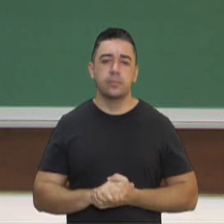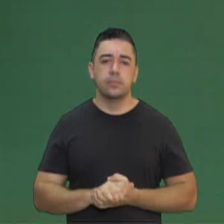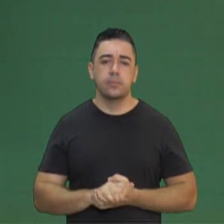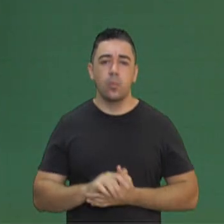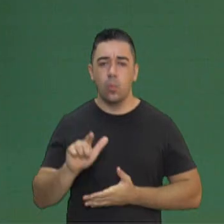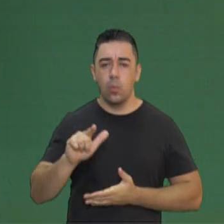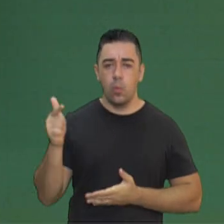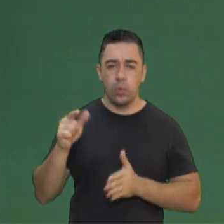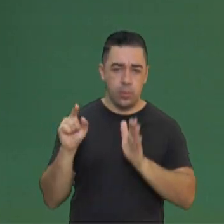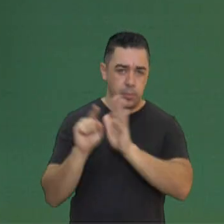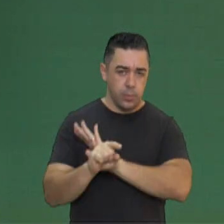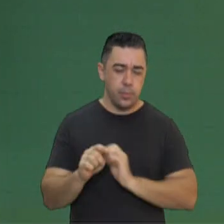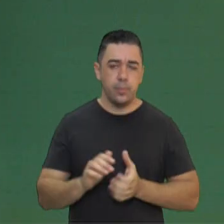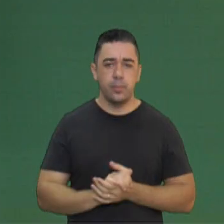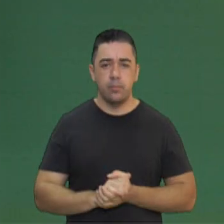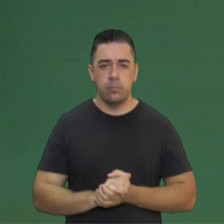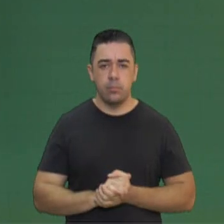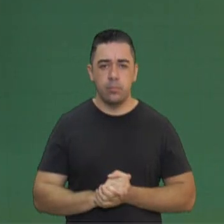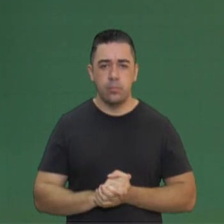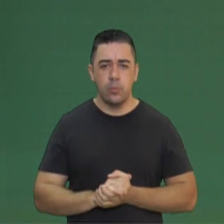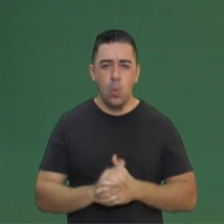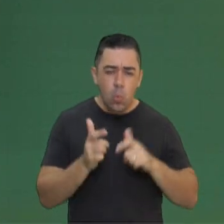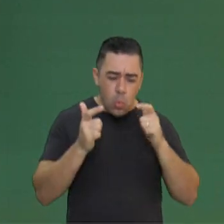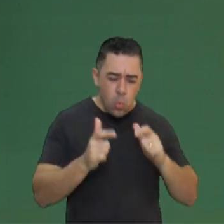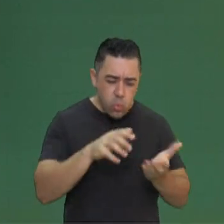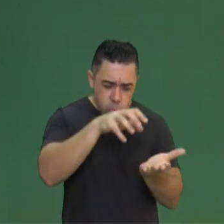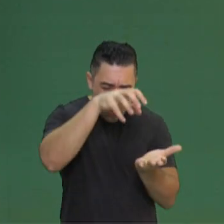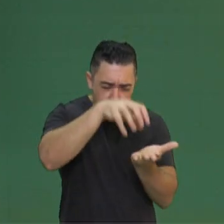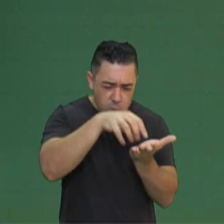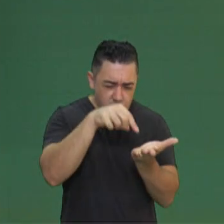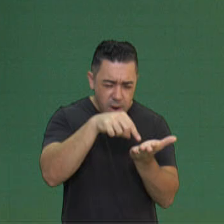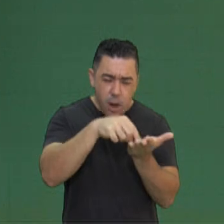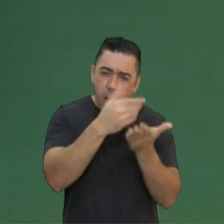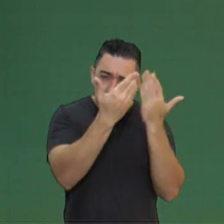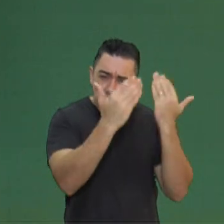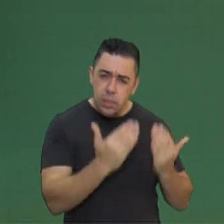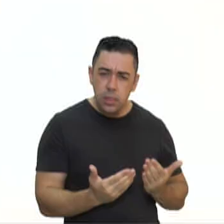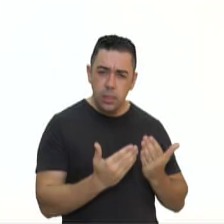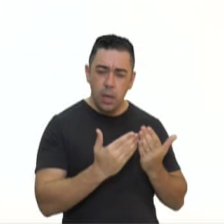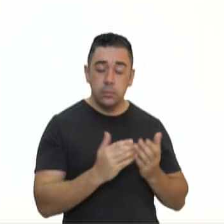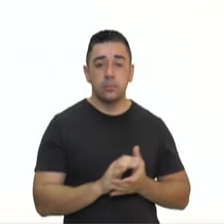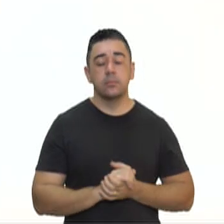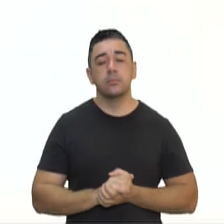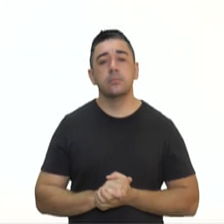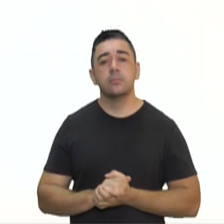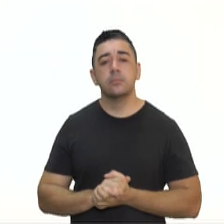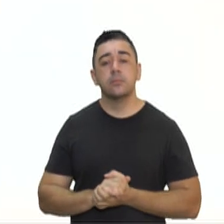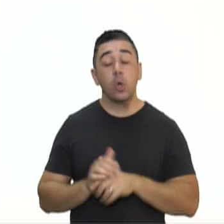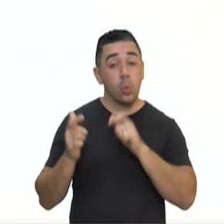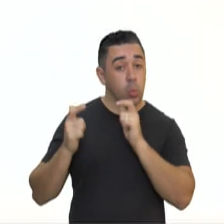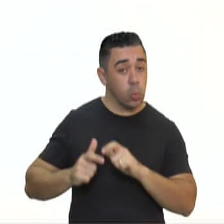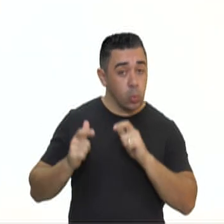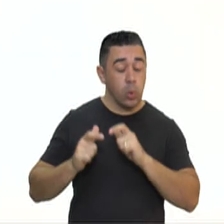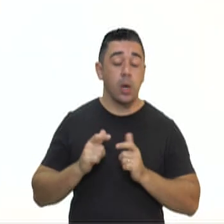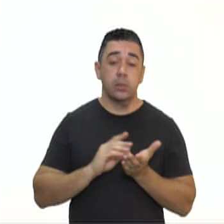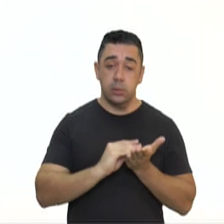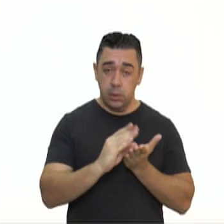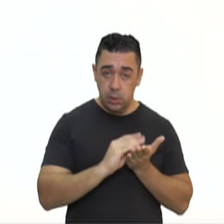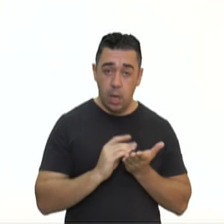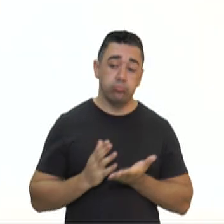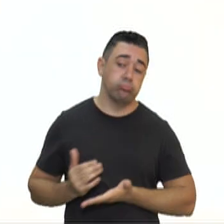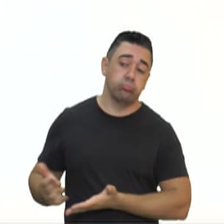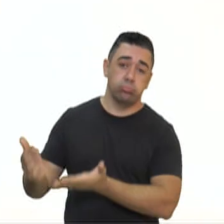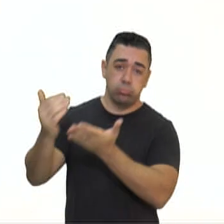Nossa próxima questão: estações meteorológicas. O que é isso? Locais onde são recolhidos dados de